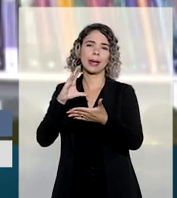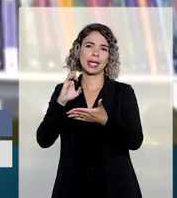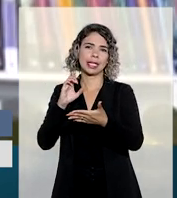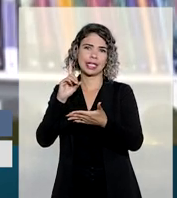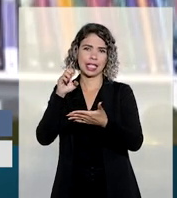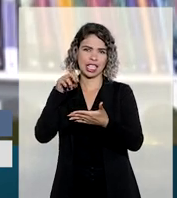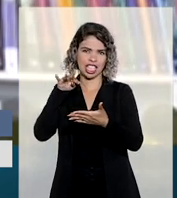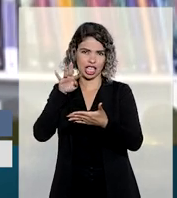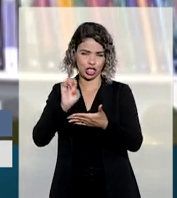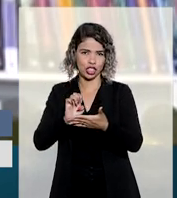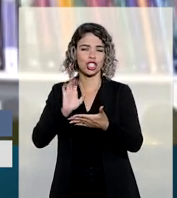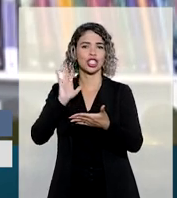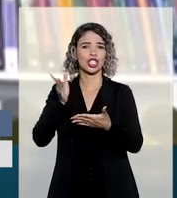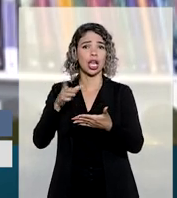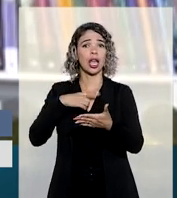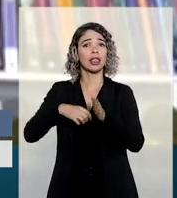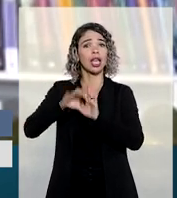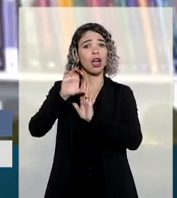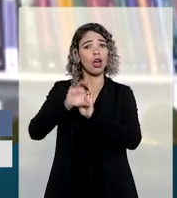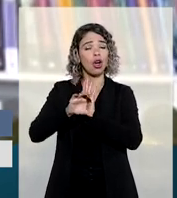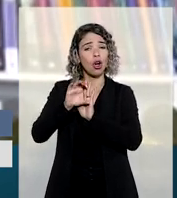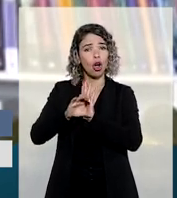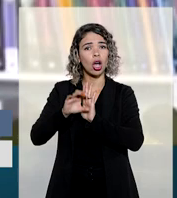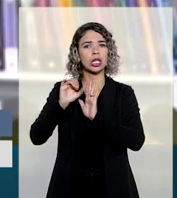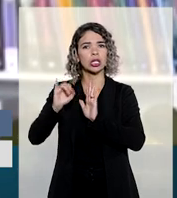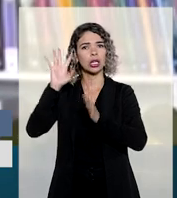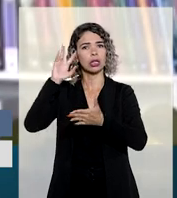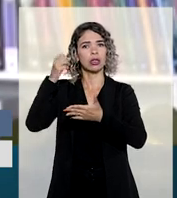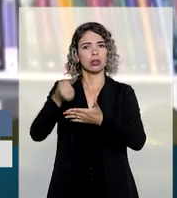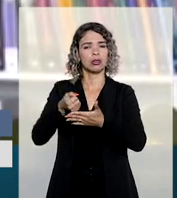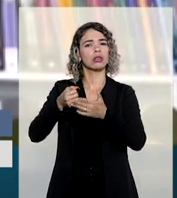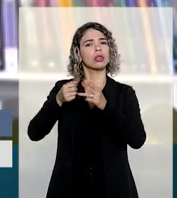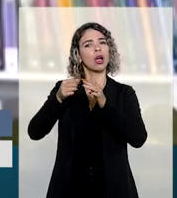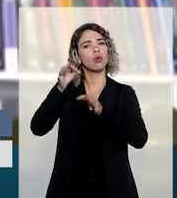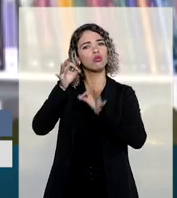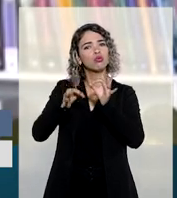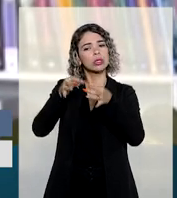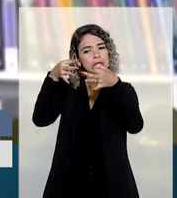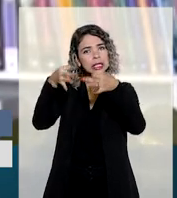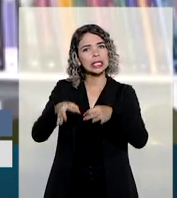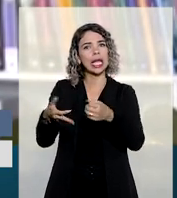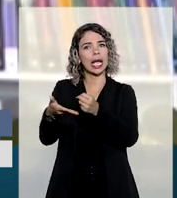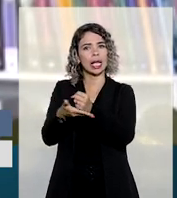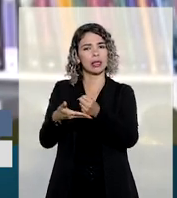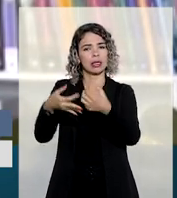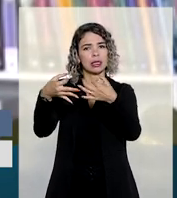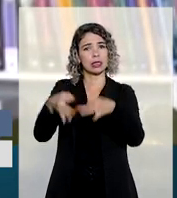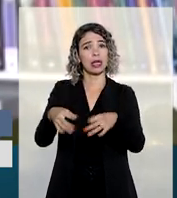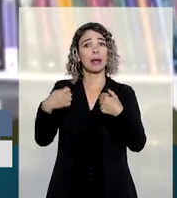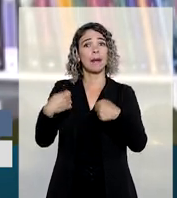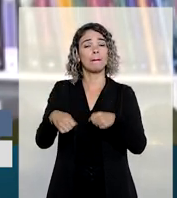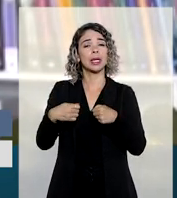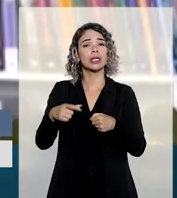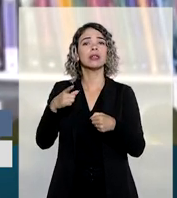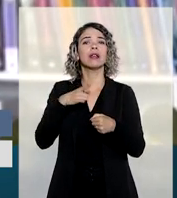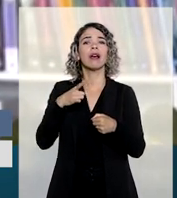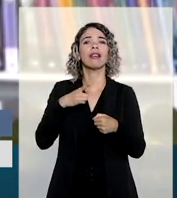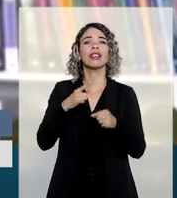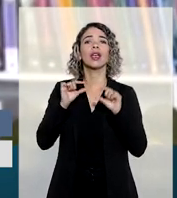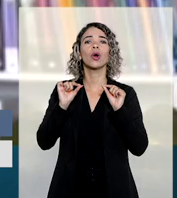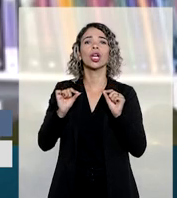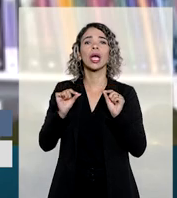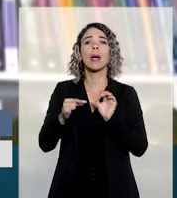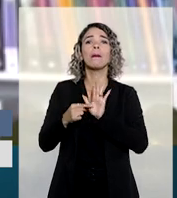vinculantes e prevê expressamente lá no 489, parágrafo 1º, que para uma decisão judicial ser considerada devidamente fundamentada,